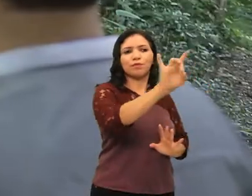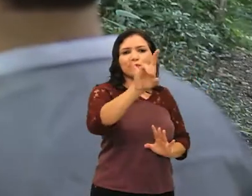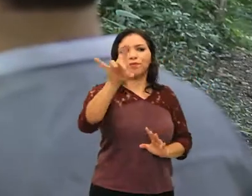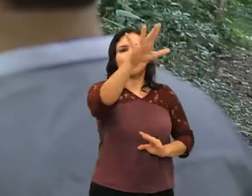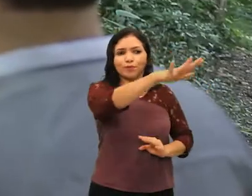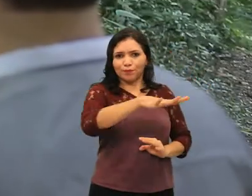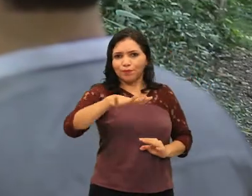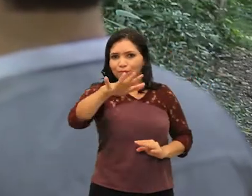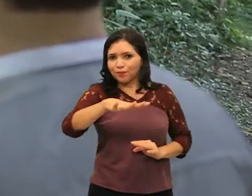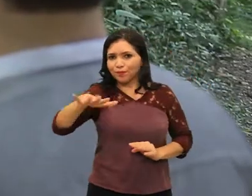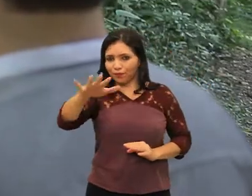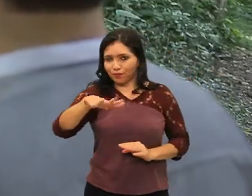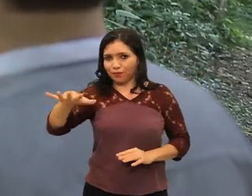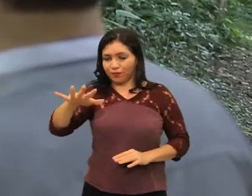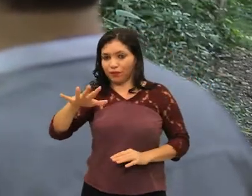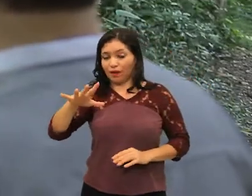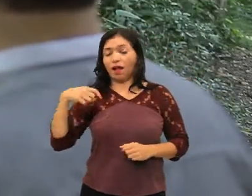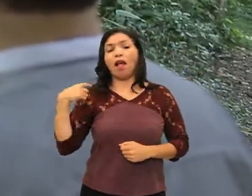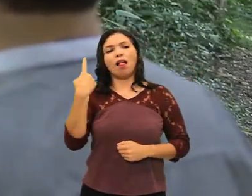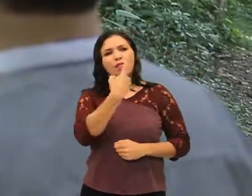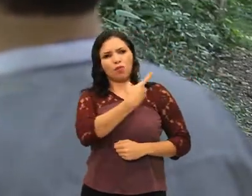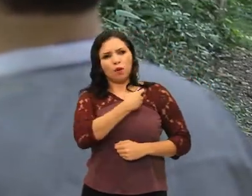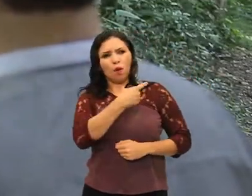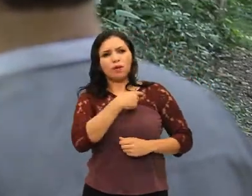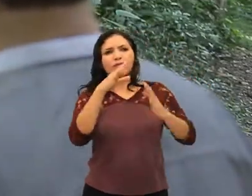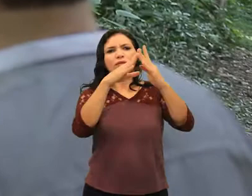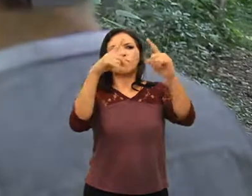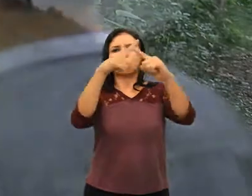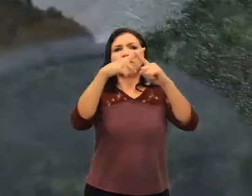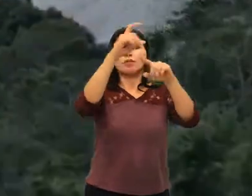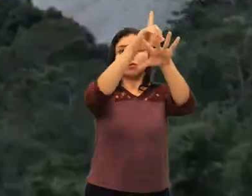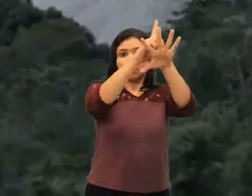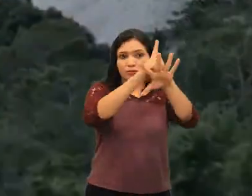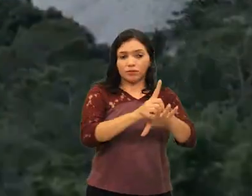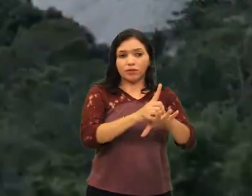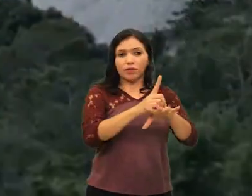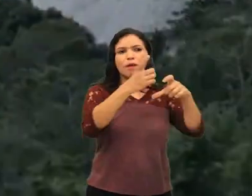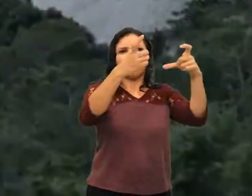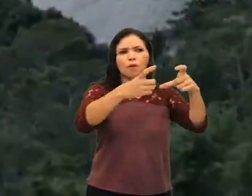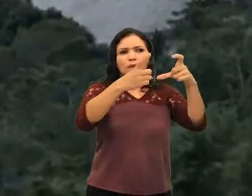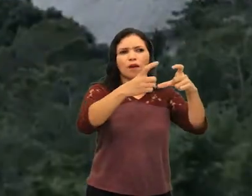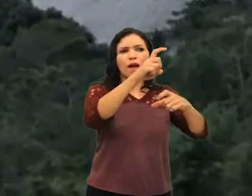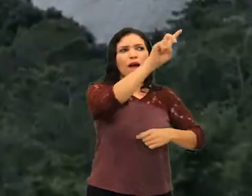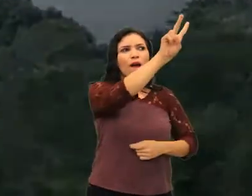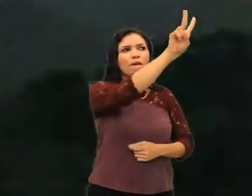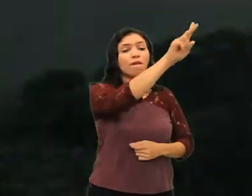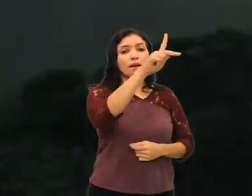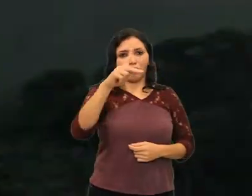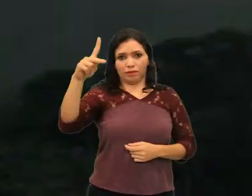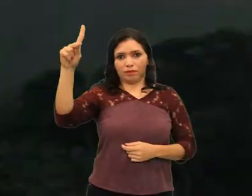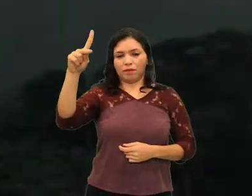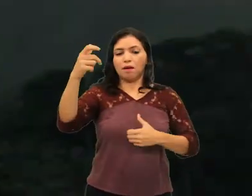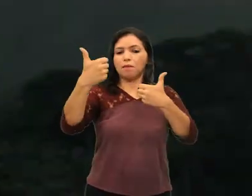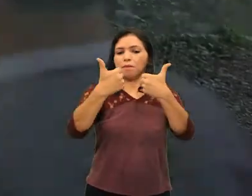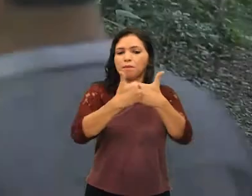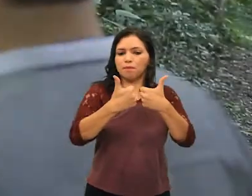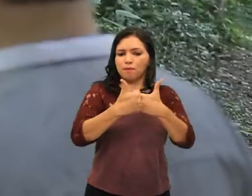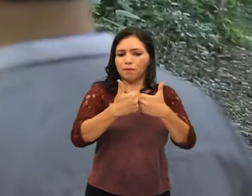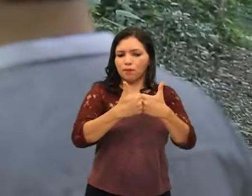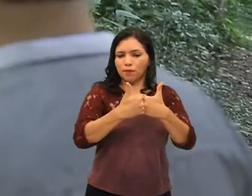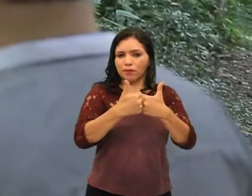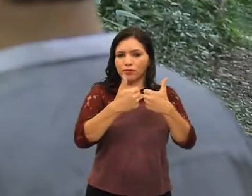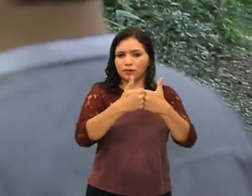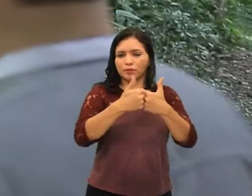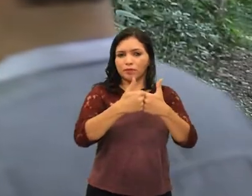nossa diocese ela está localizada no Vale do Paraíba. O Vale do Paraíba, estamos próximos aqui à